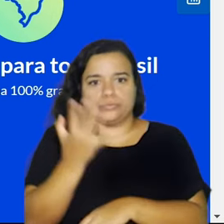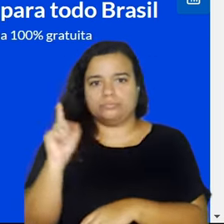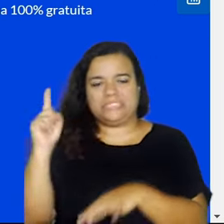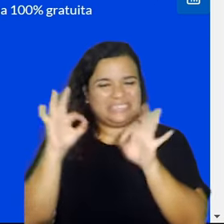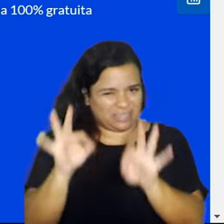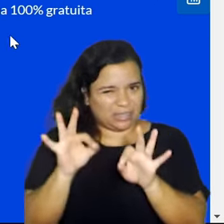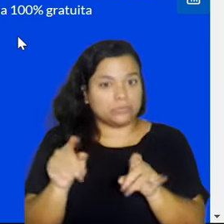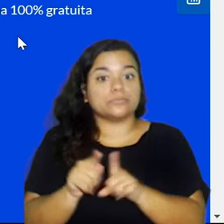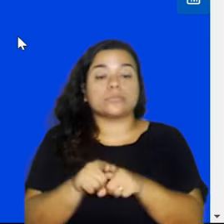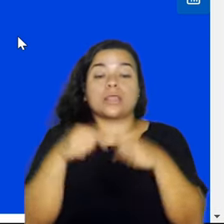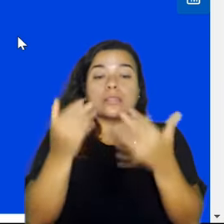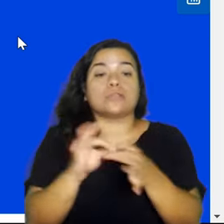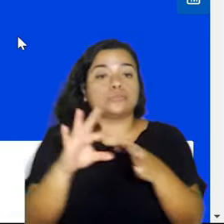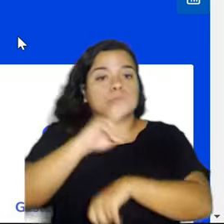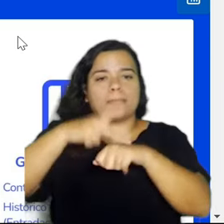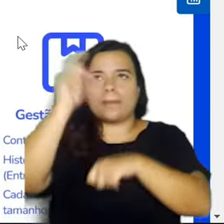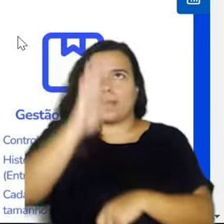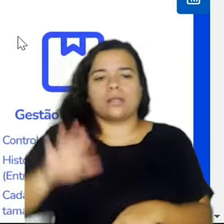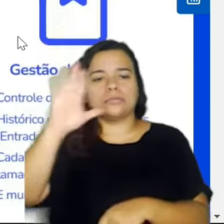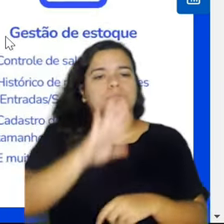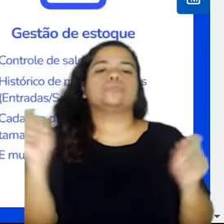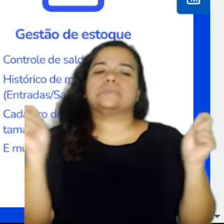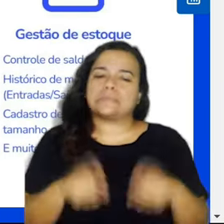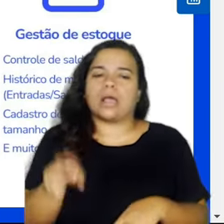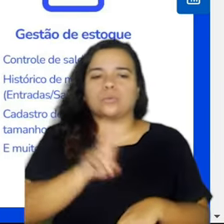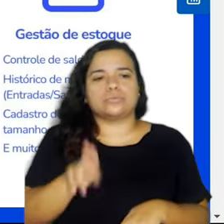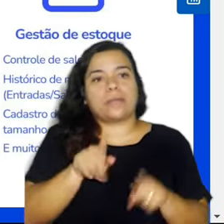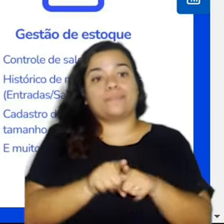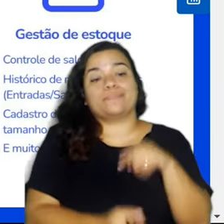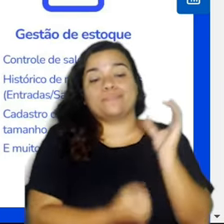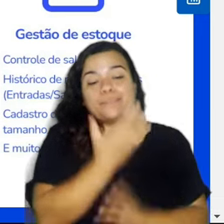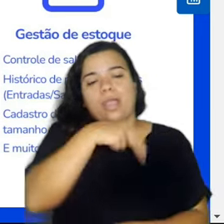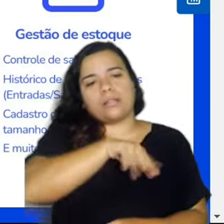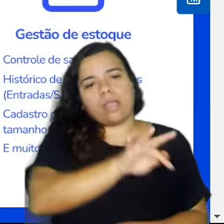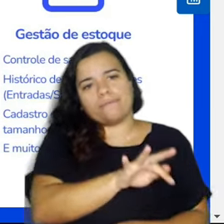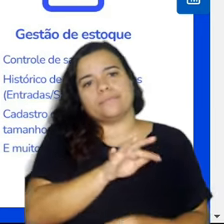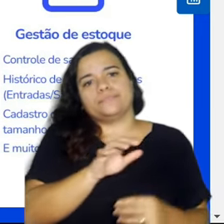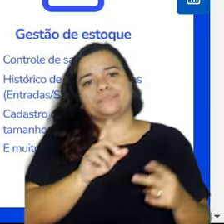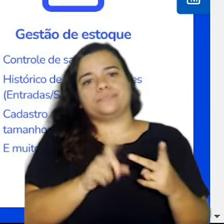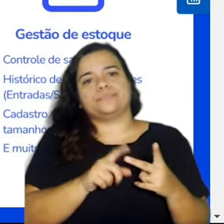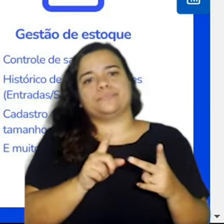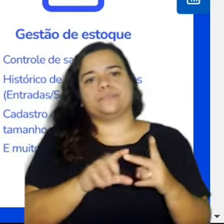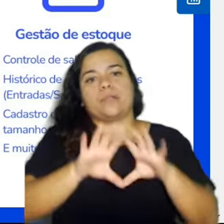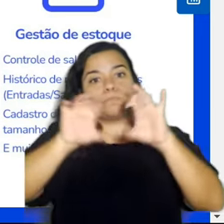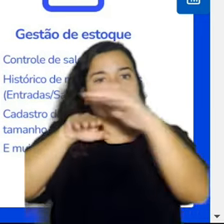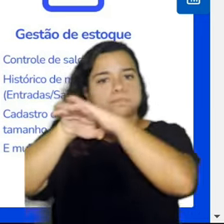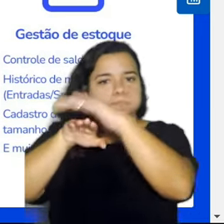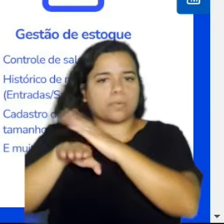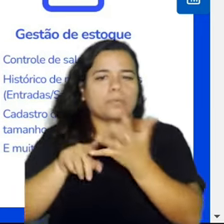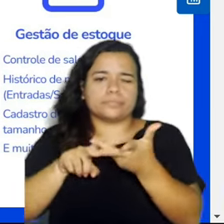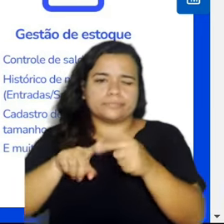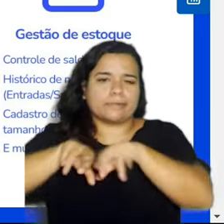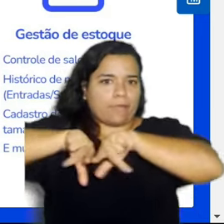quantidade e tá disponível para todo o país emissão de documento fiscal ele tem armazenamento em nuvem